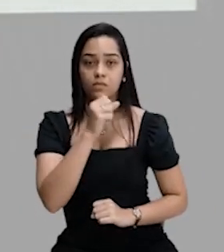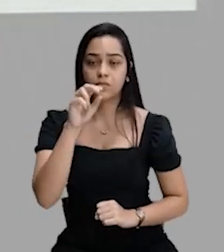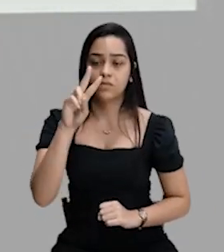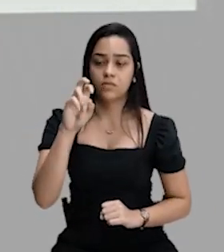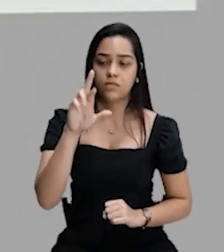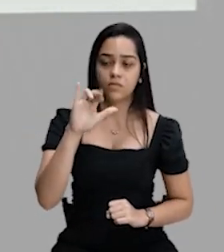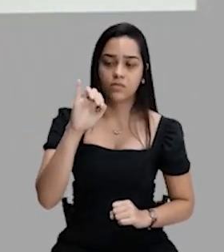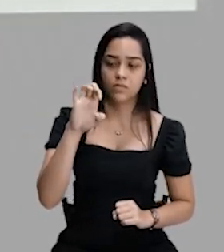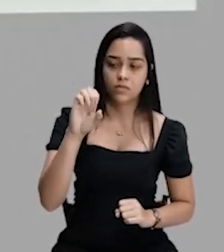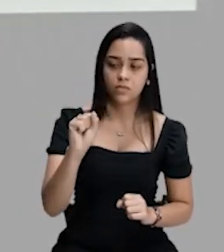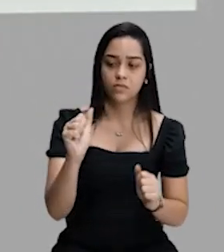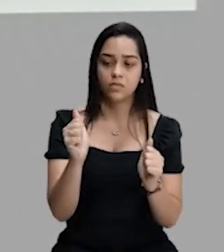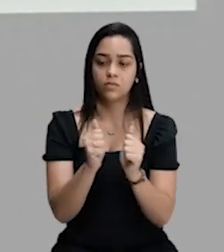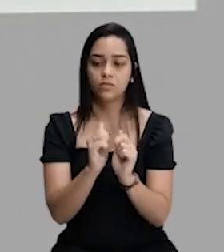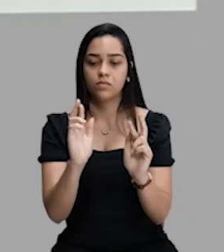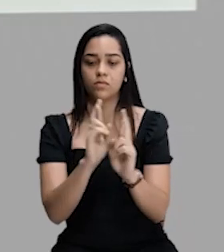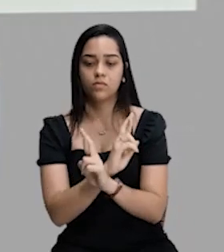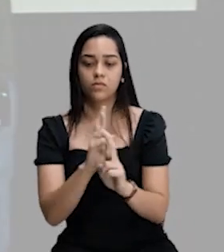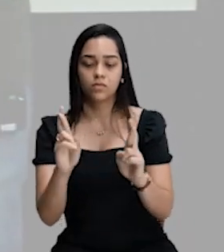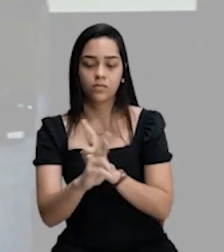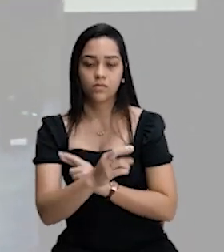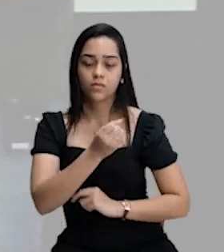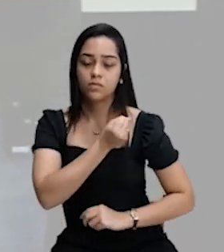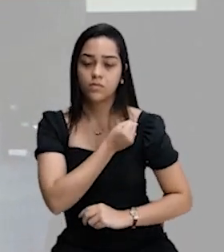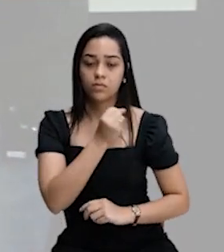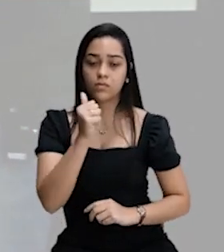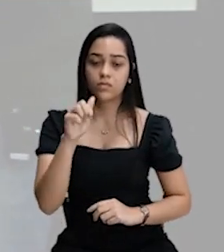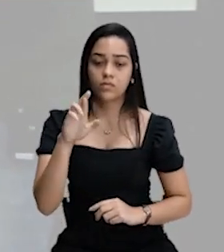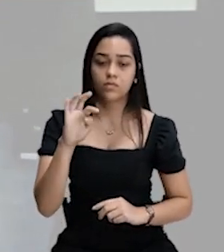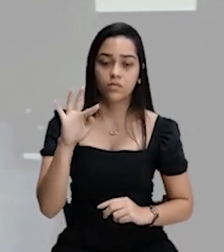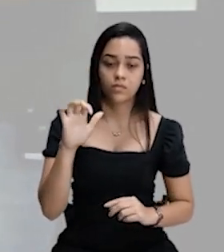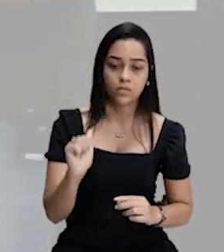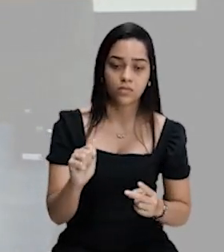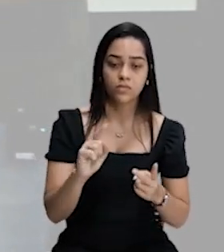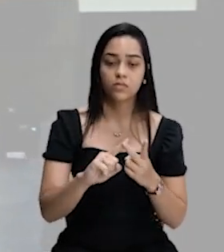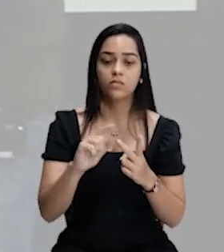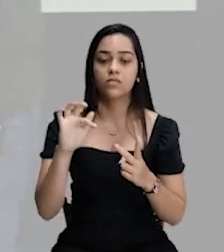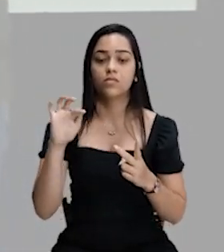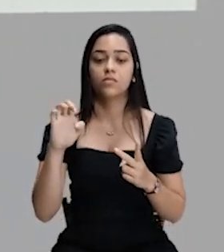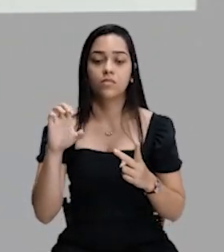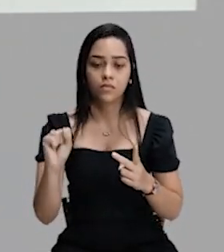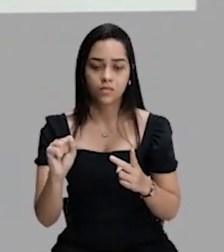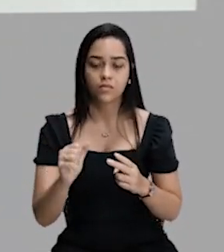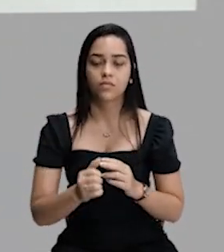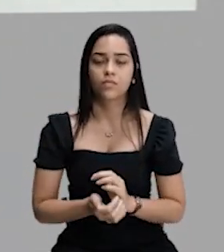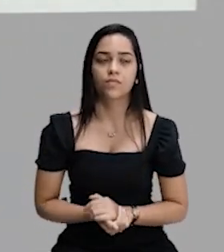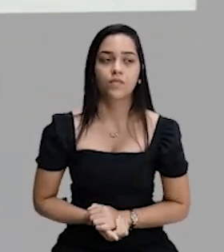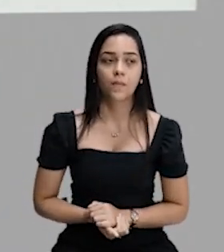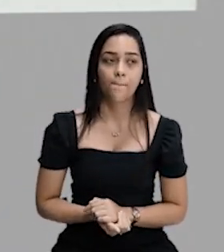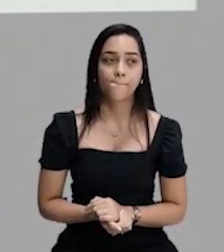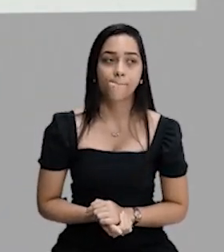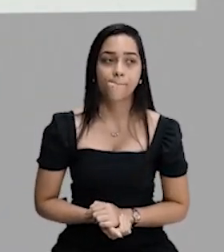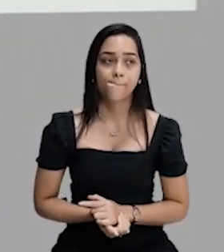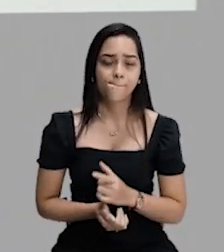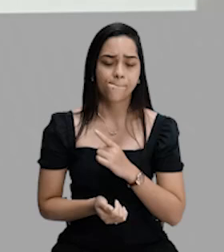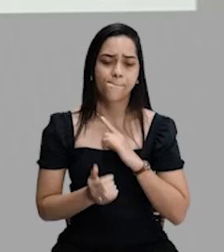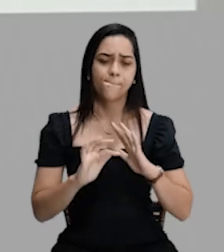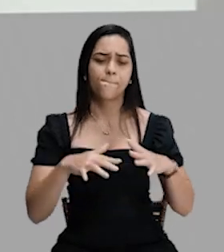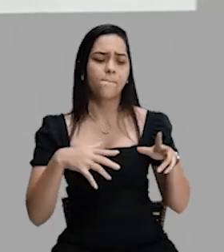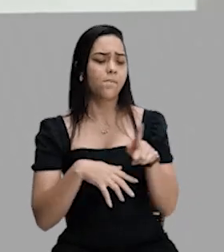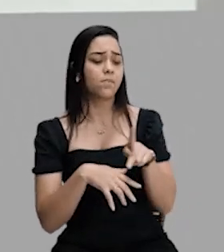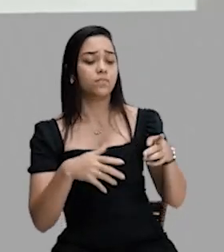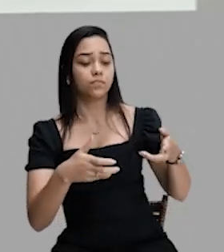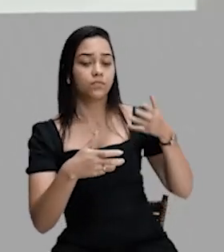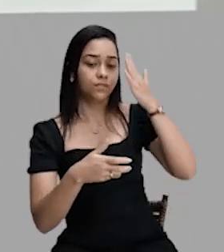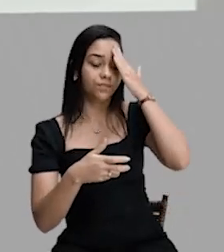o número de arestas e o número de Face olha só beleza pessoal mas aí é o seguinte